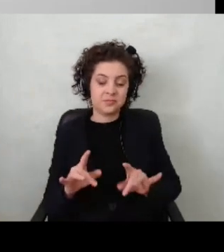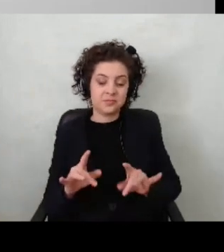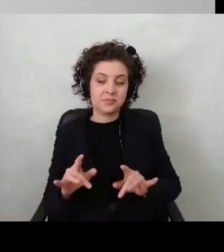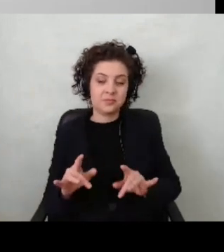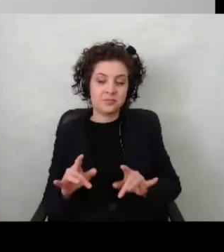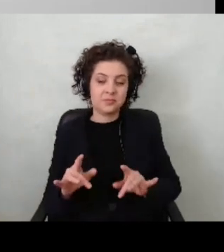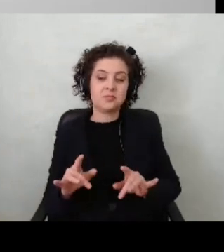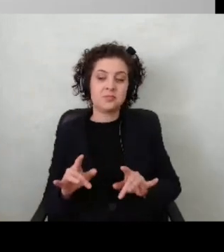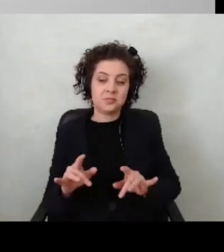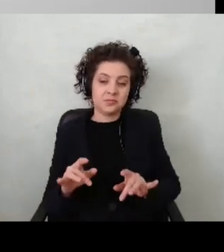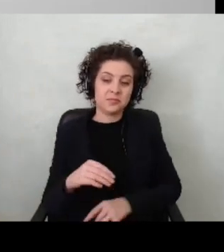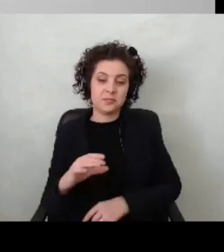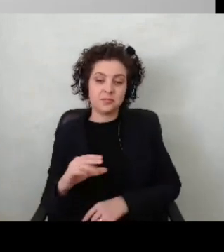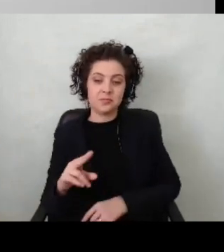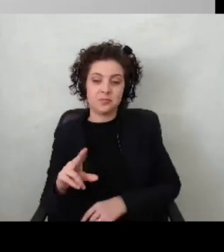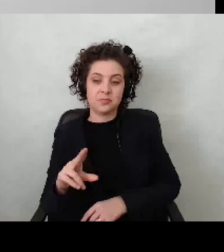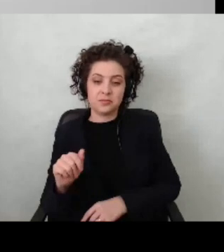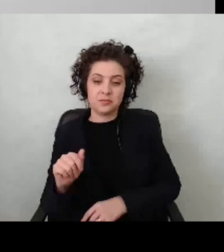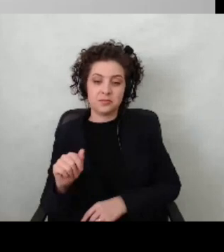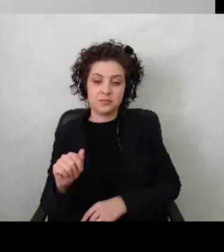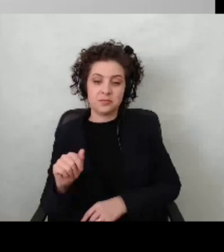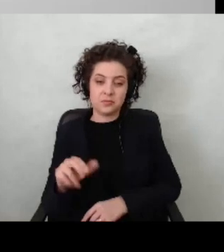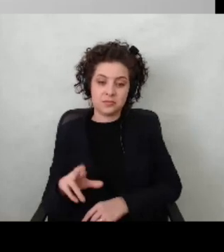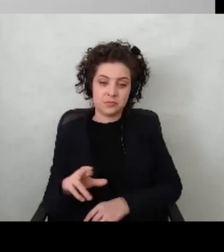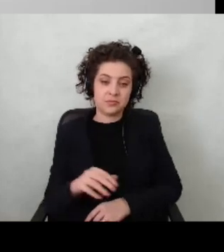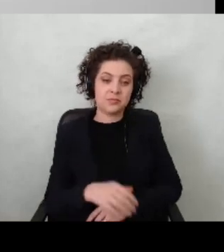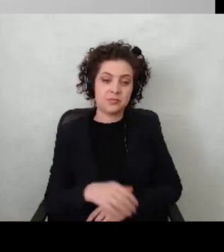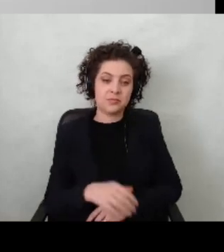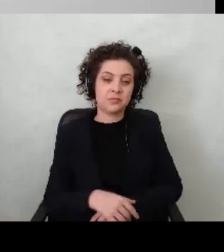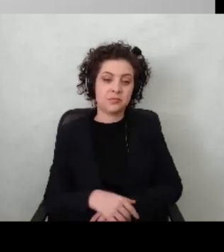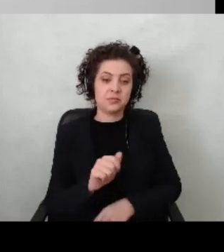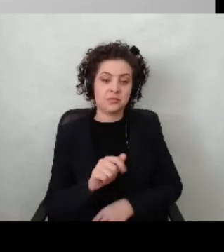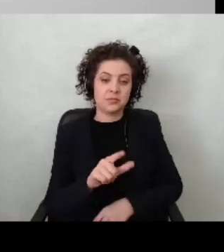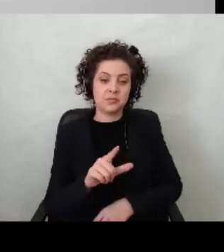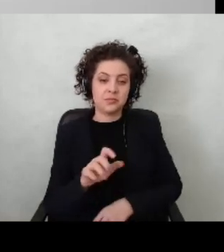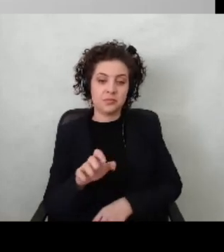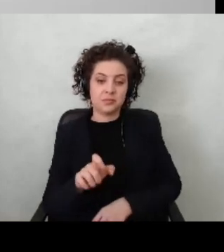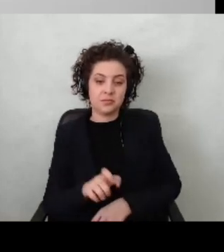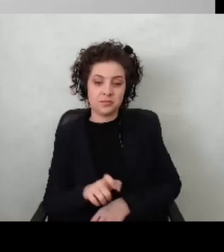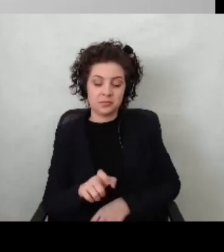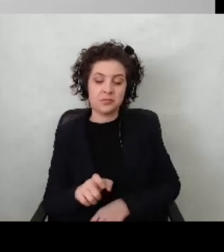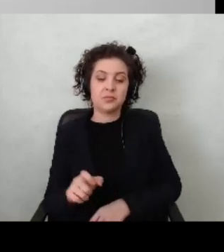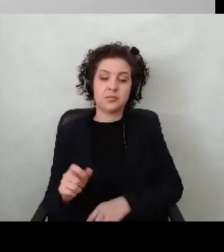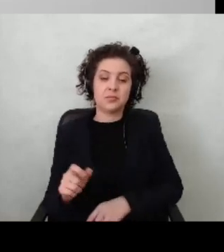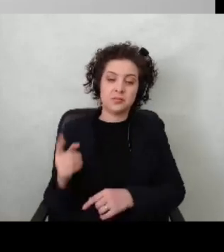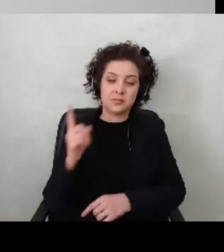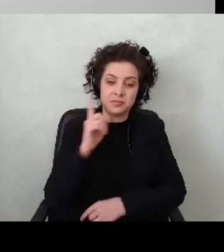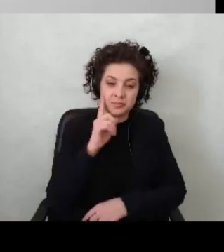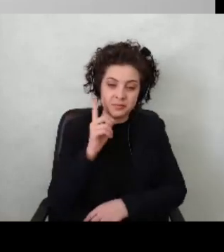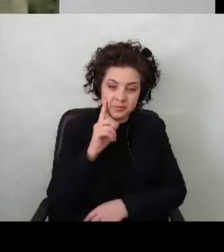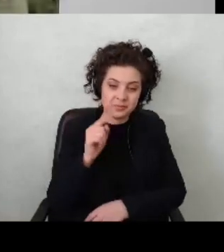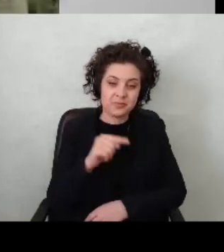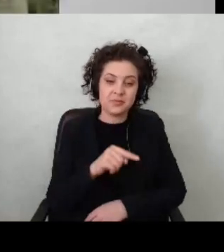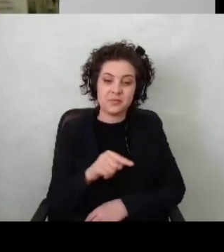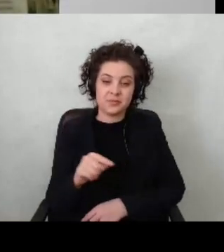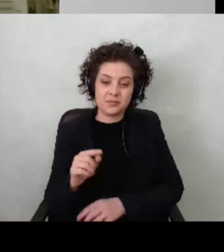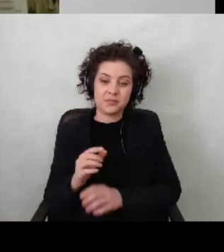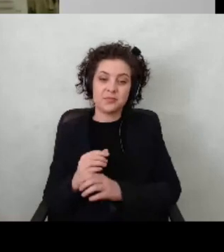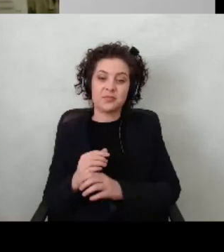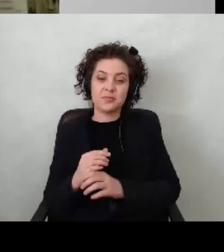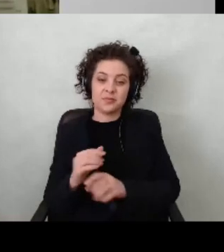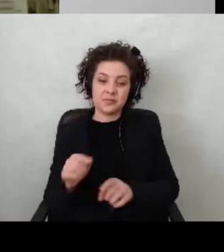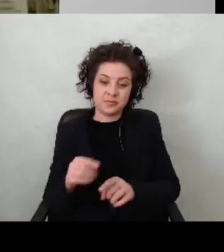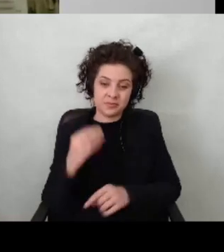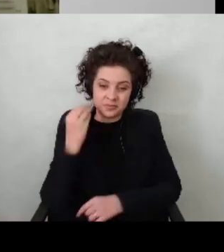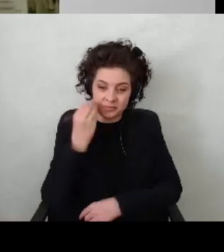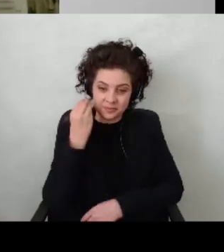e o Alex Nassaré, que é o técnico do CTC-MOL e que nos atura todos os dias lá nos eventos.